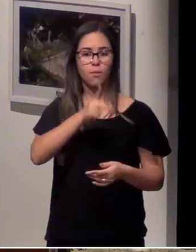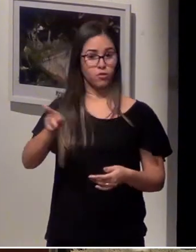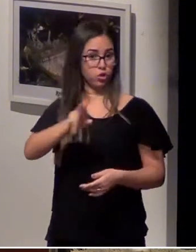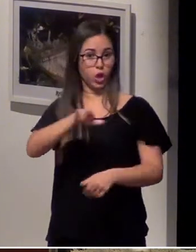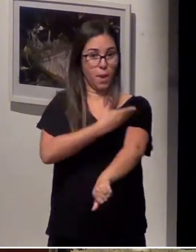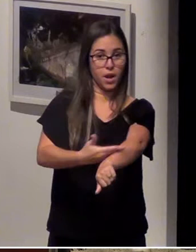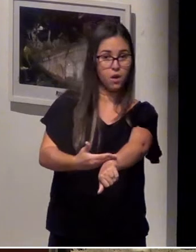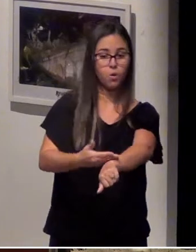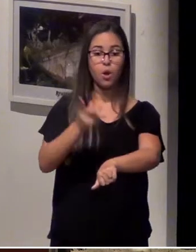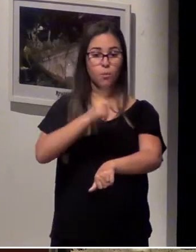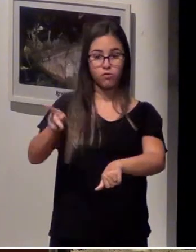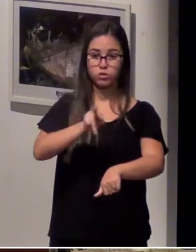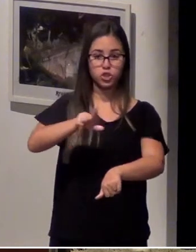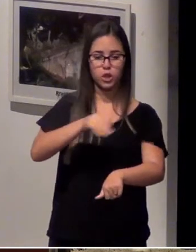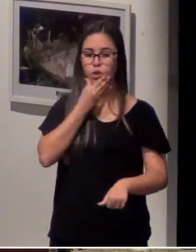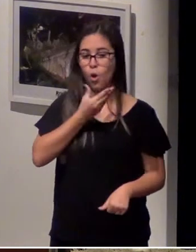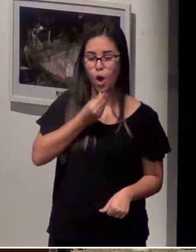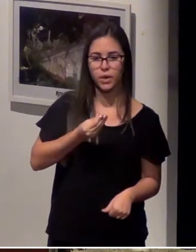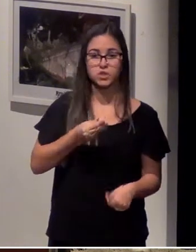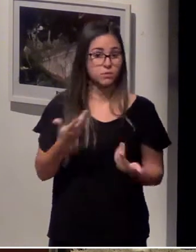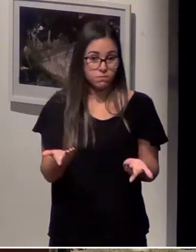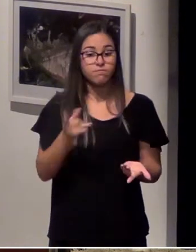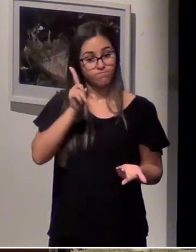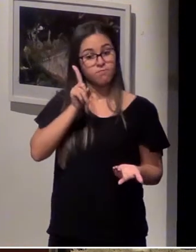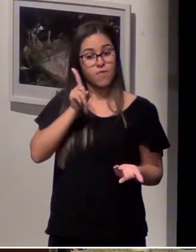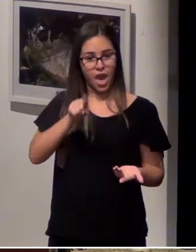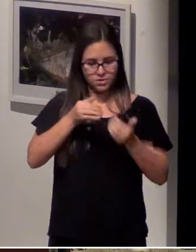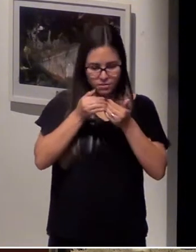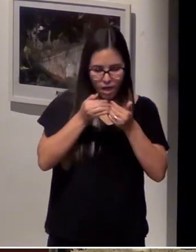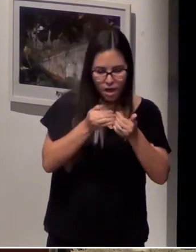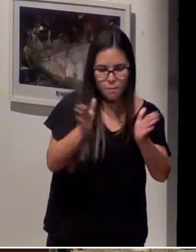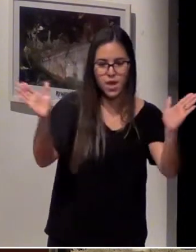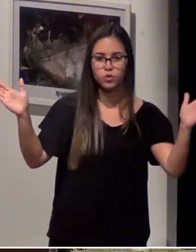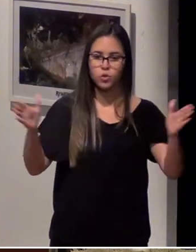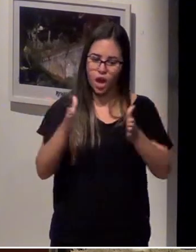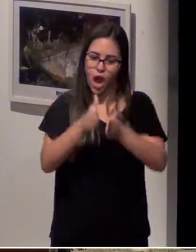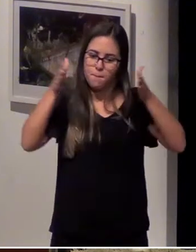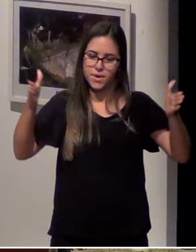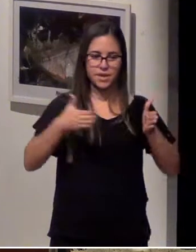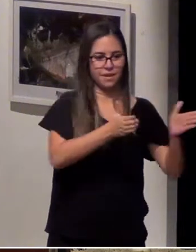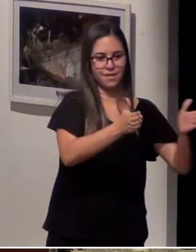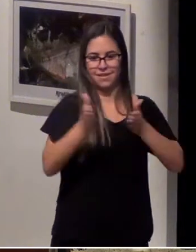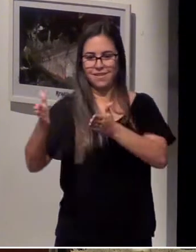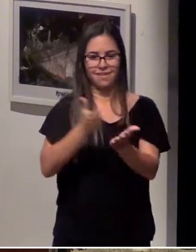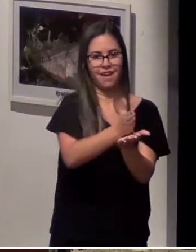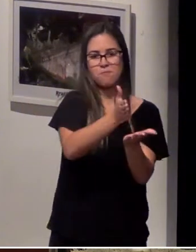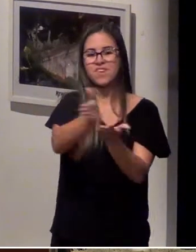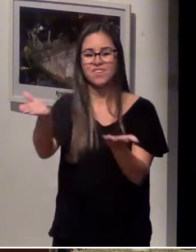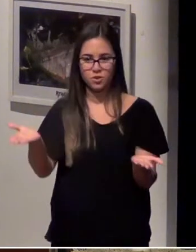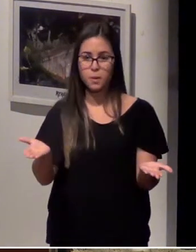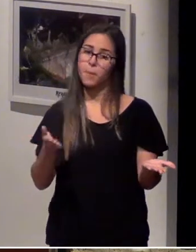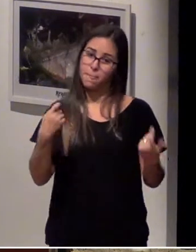são brancos, são os professores que não são homens. Então, essa abertura amplia os caminhos, né? Então, a